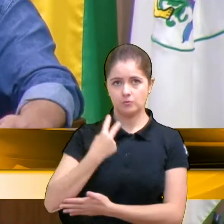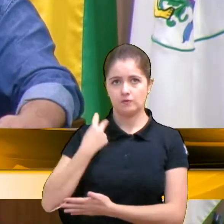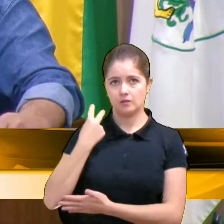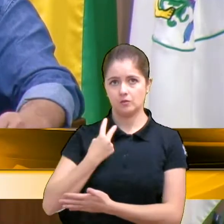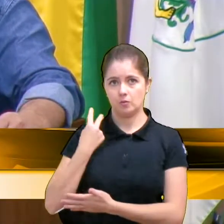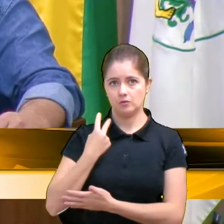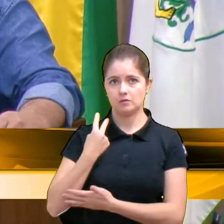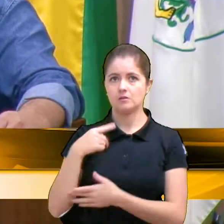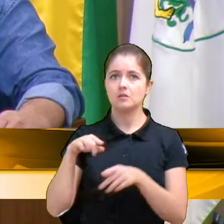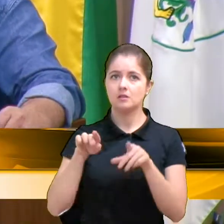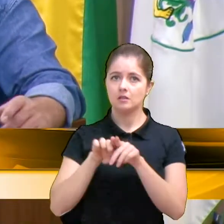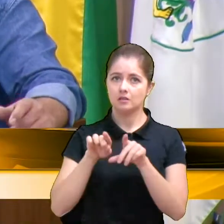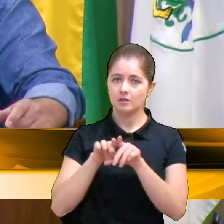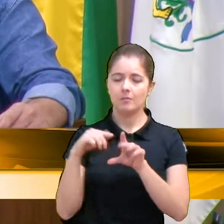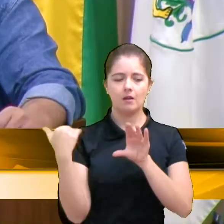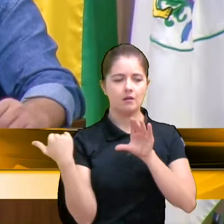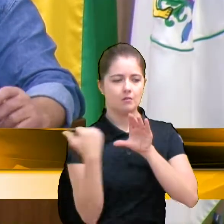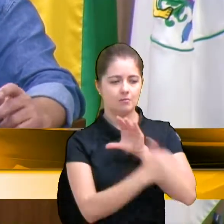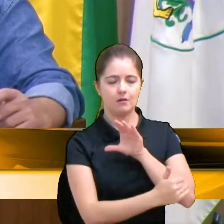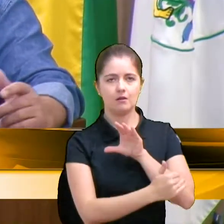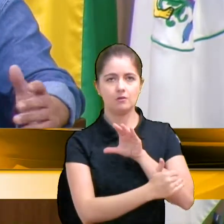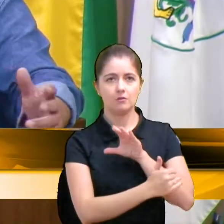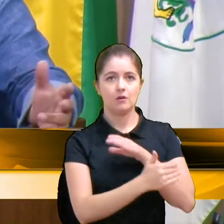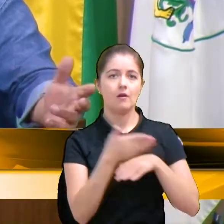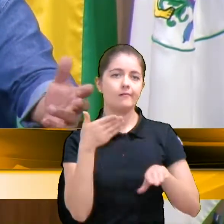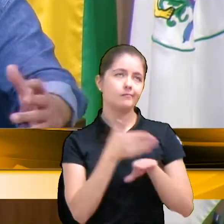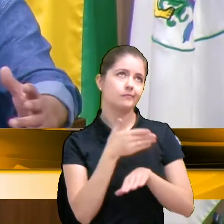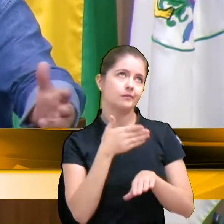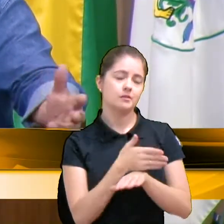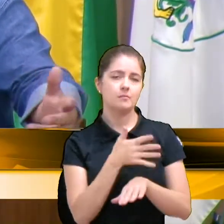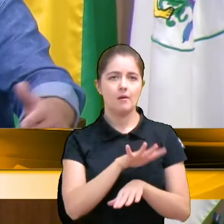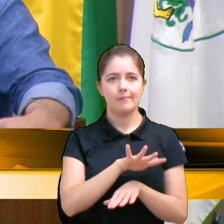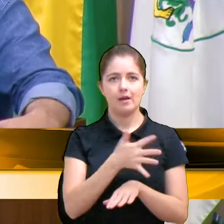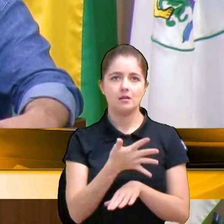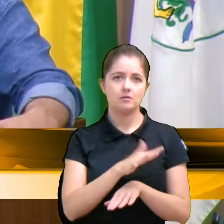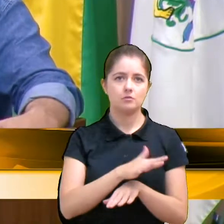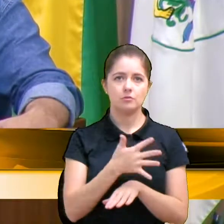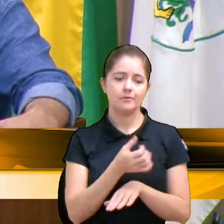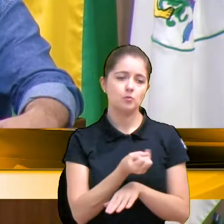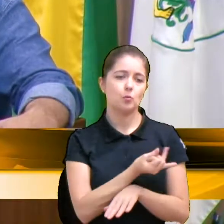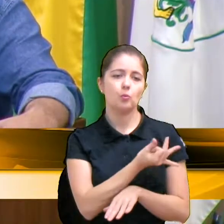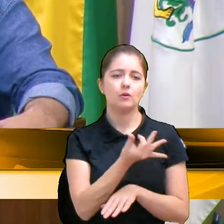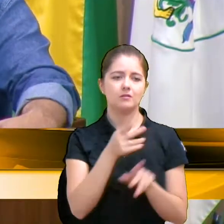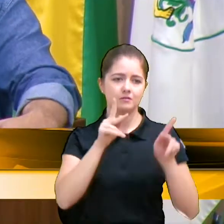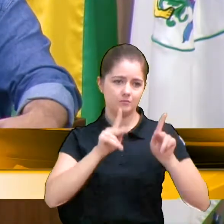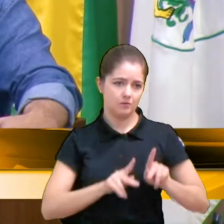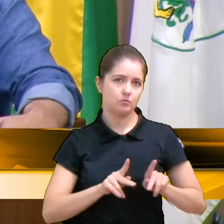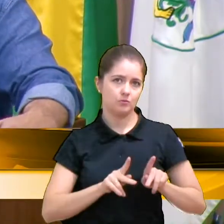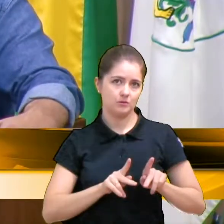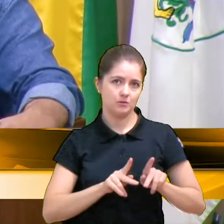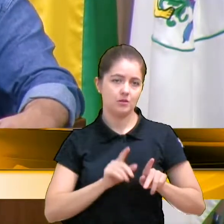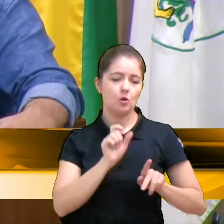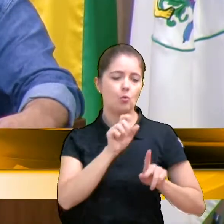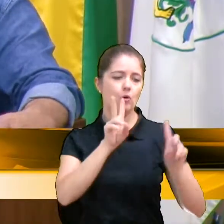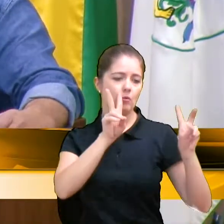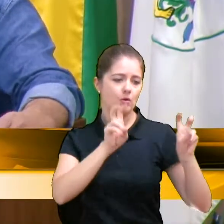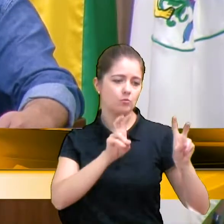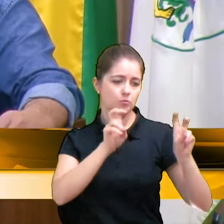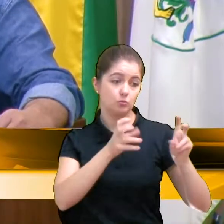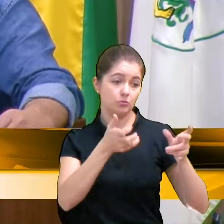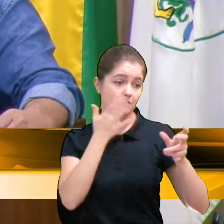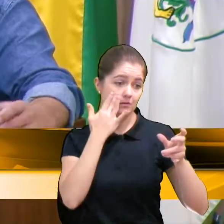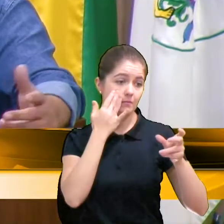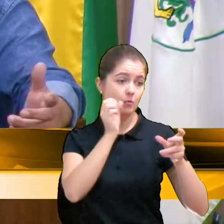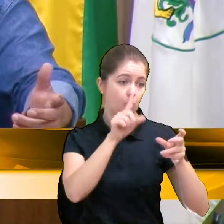um e-mail para lá dizendo, olha, vamos participar mais ou menos tantas pessoas. Qual é o assunto? Eles querem saber qual